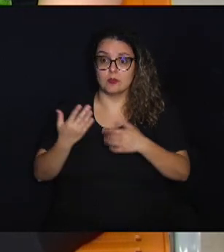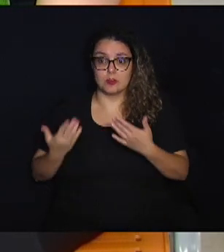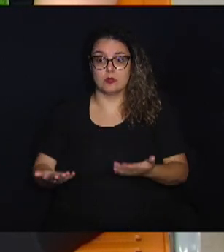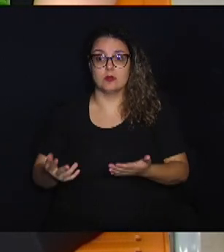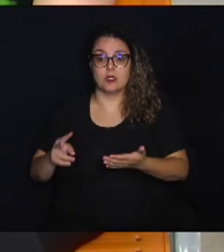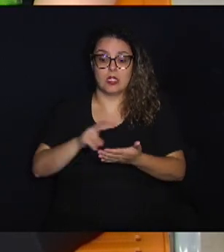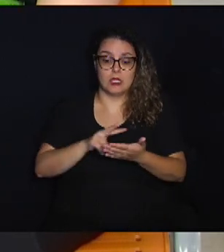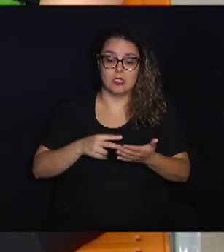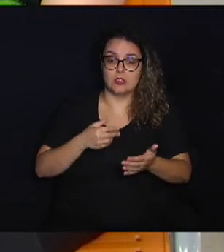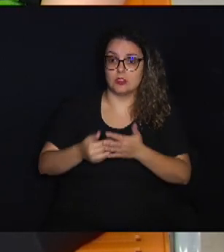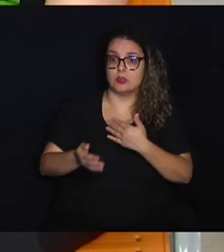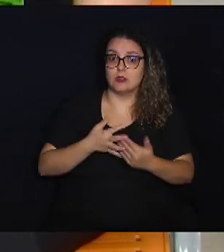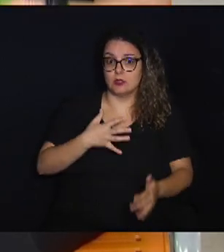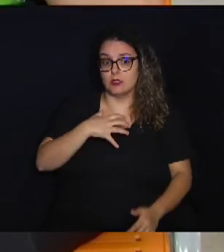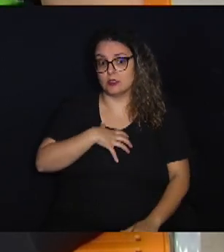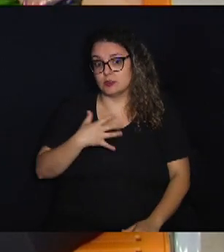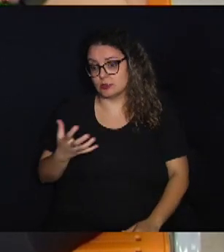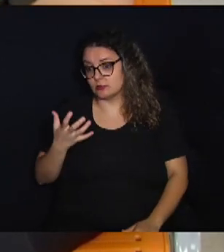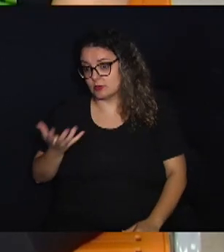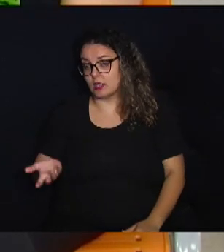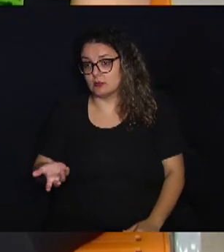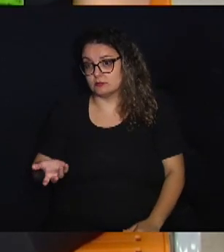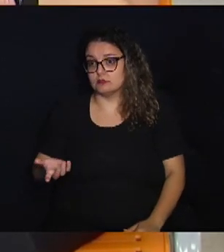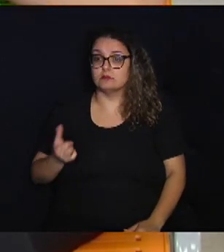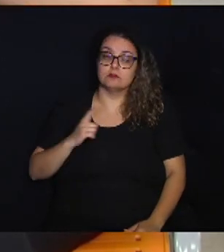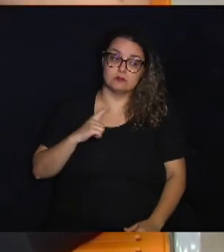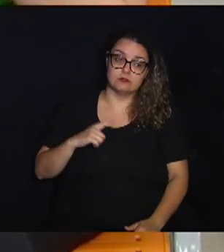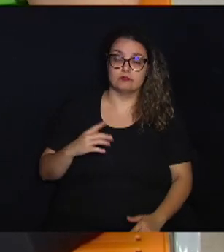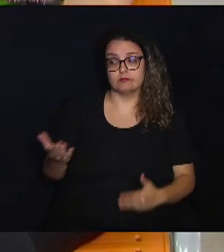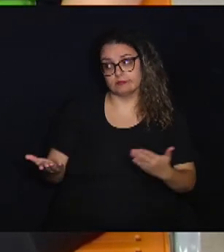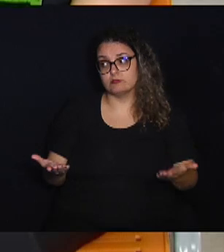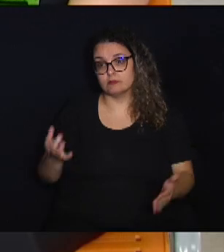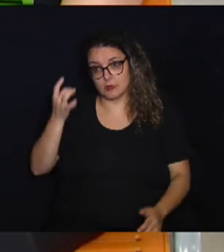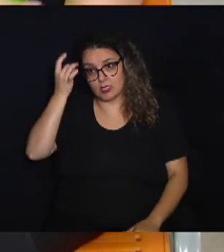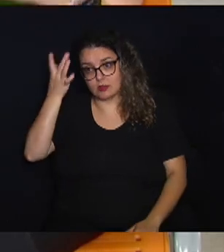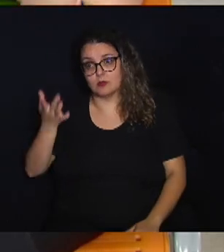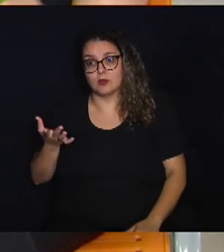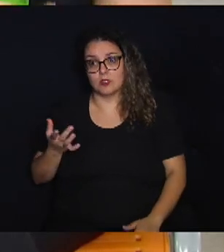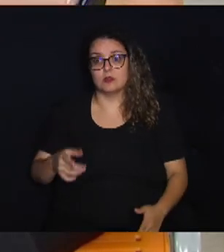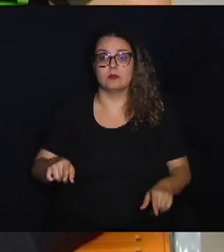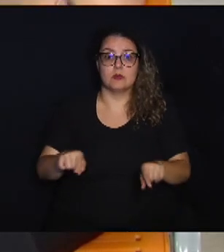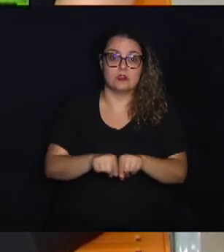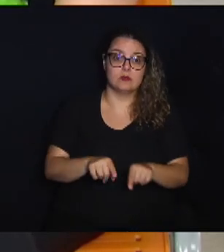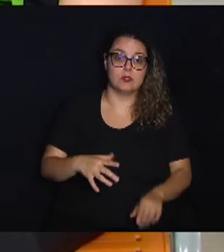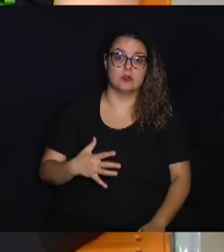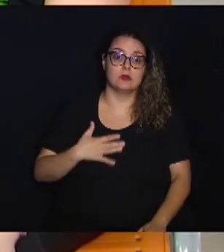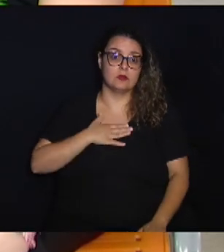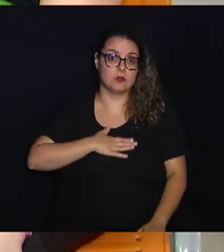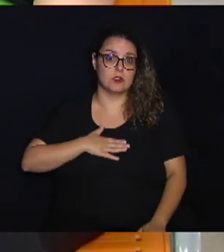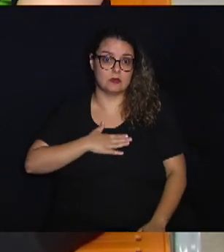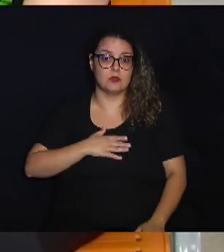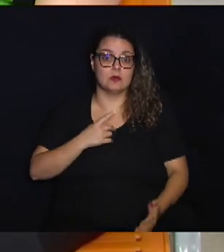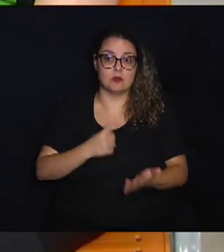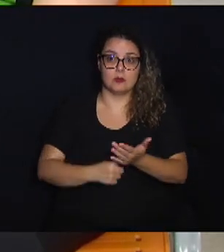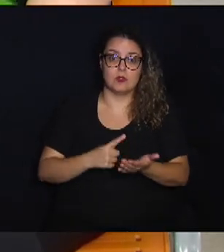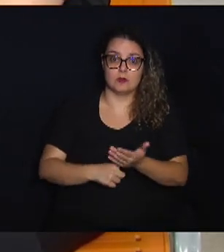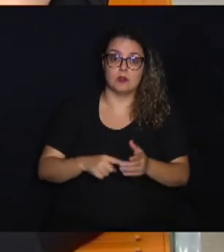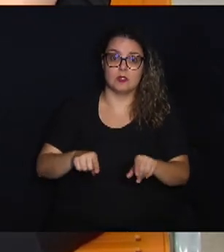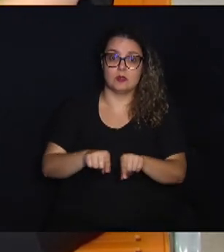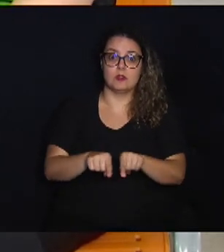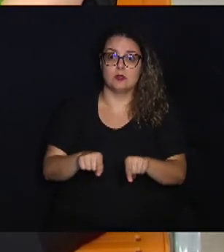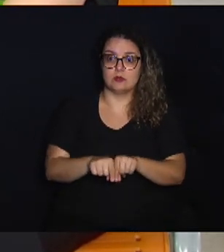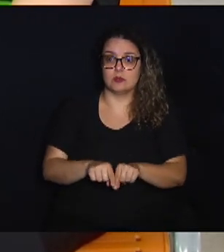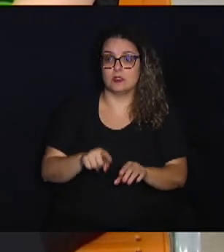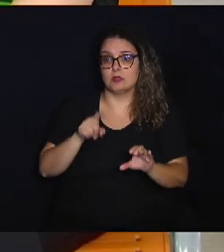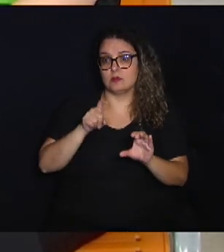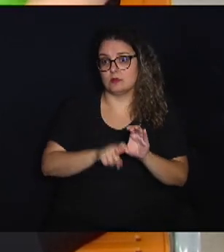de qualquer forma. Então a gente tem esses dois lados. Facilita, mas o gosto, né, o interesse, o compromisso com isso também é algo que